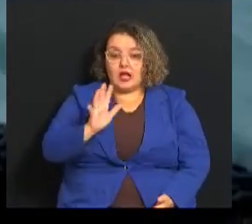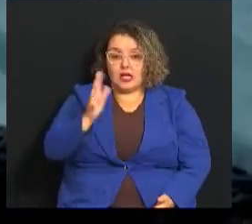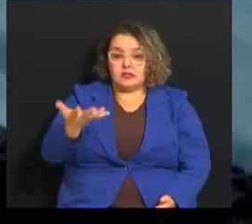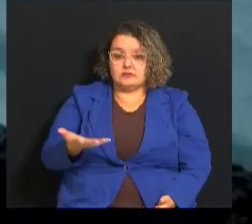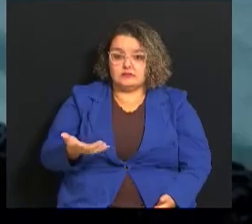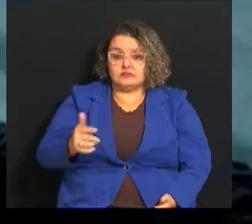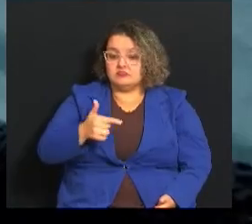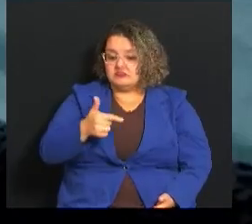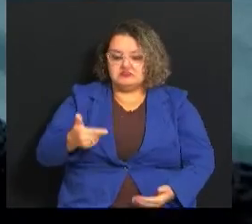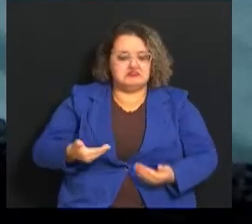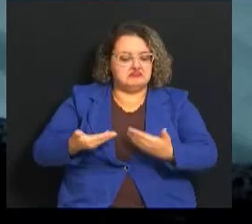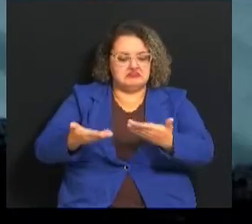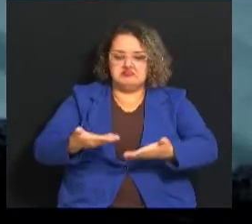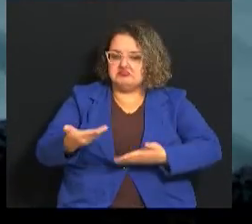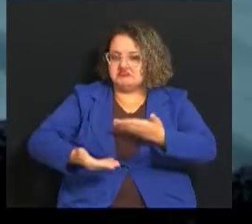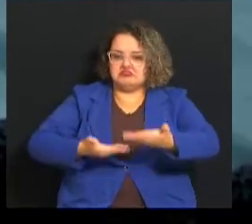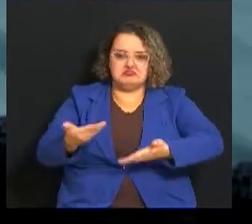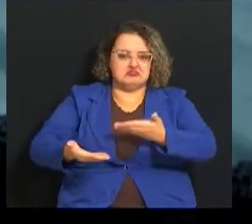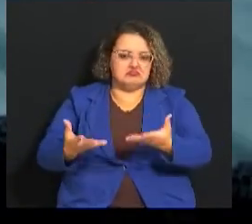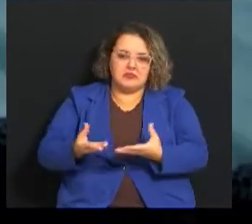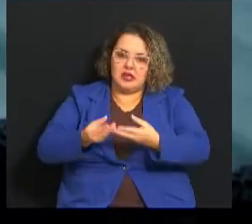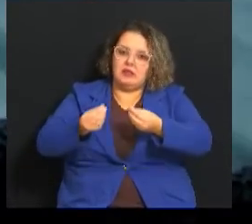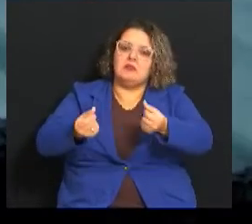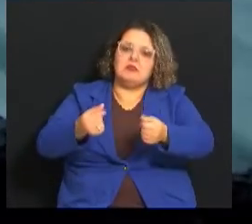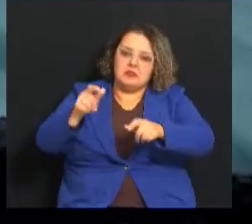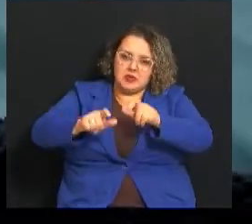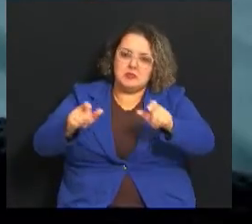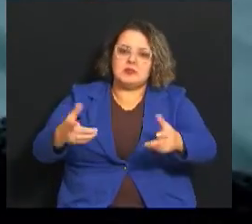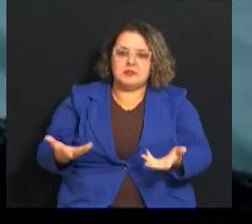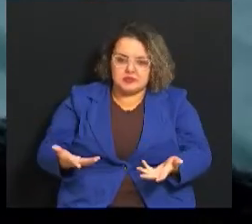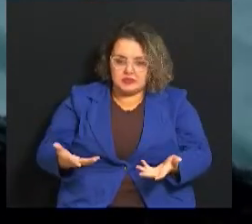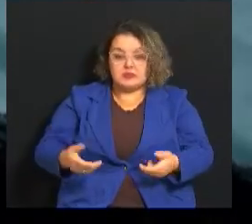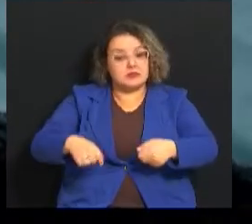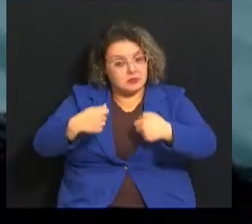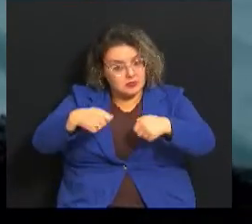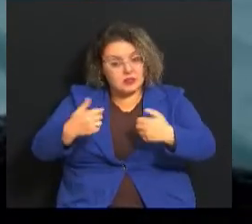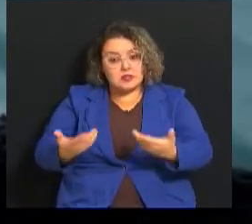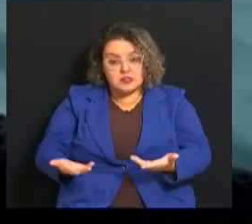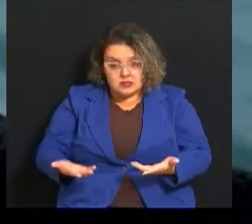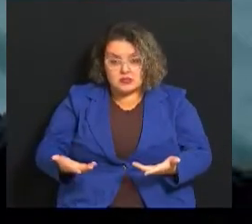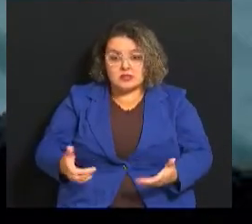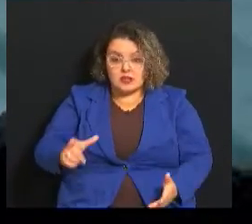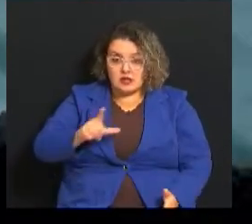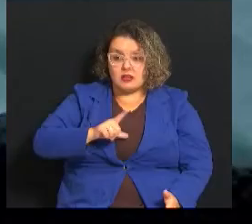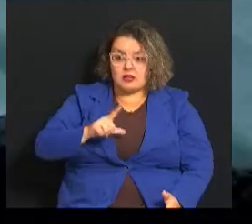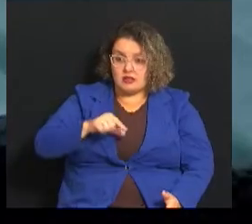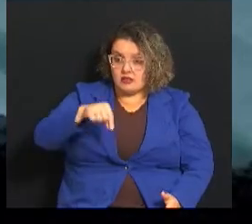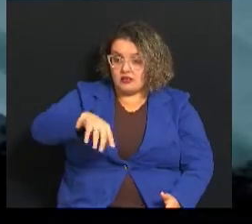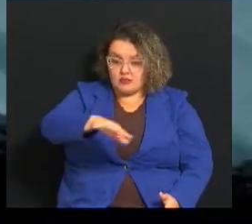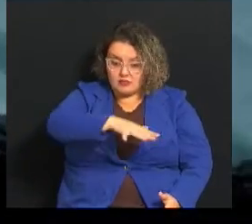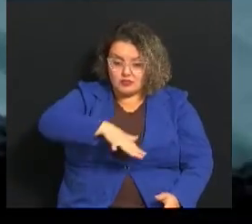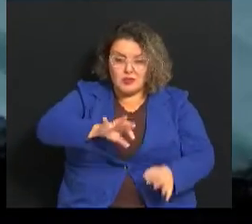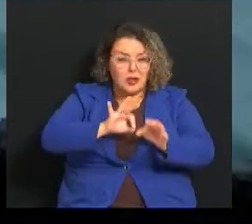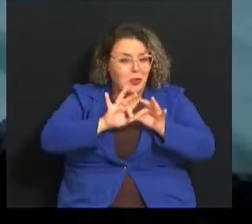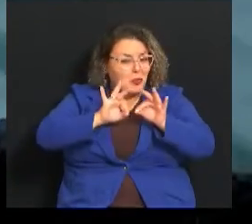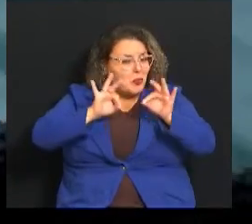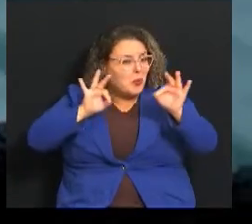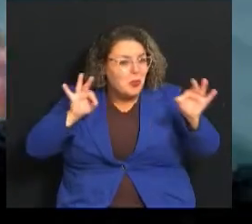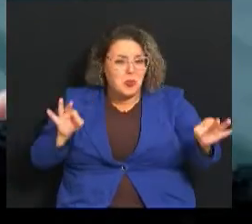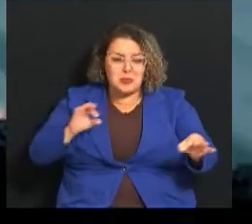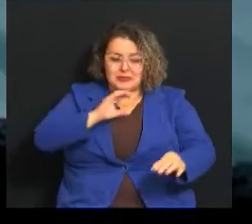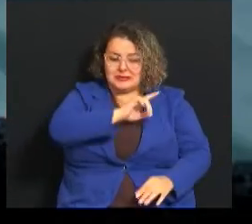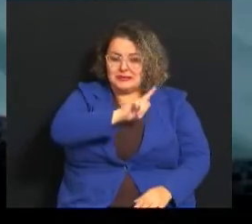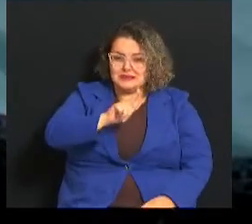apresentado um serviço de qualidade para uma população que tanto precisa, né? Nós temos aqui territórios muito longes, Campo Grande,